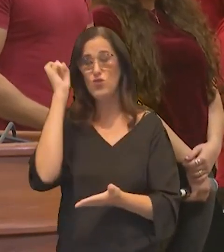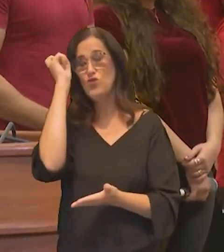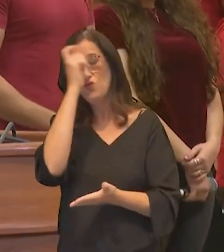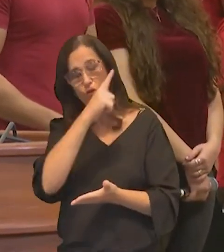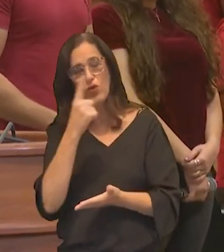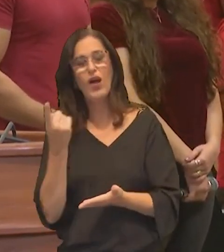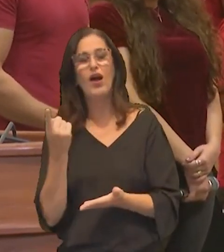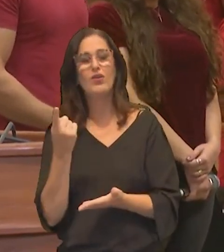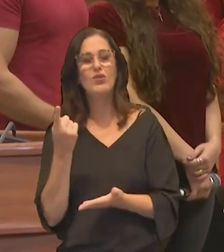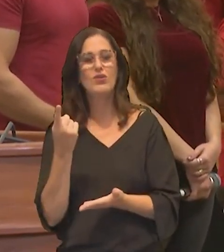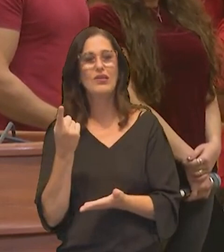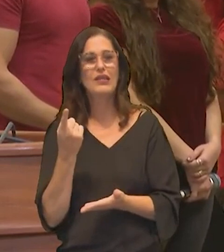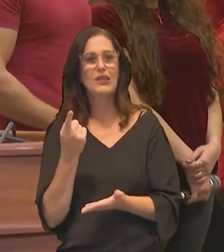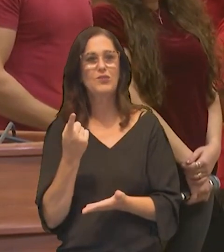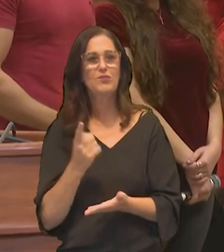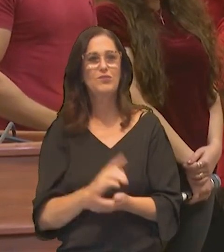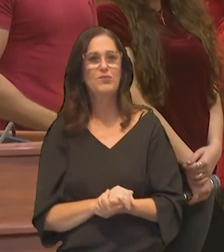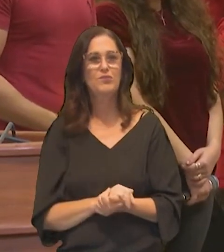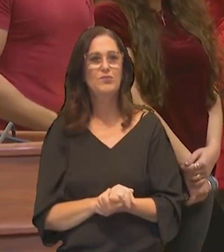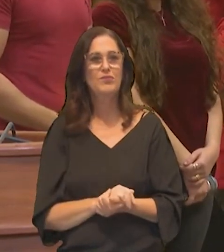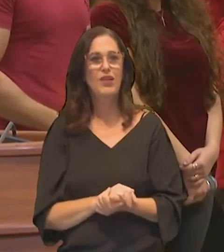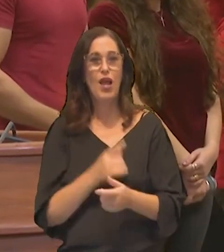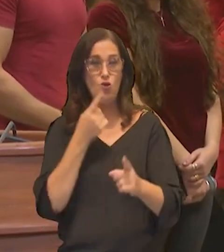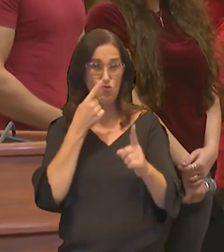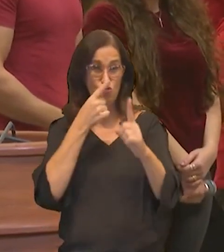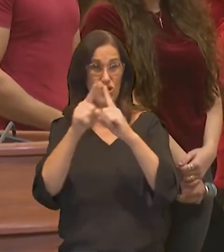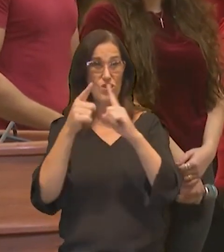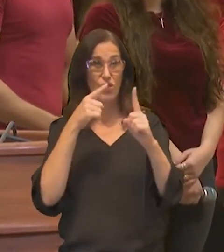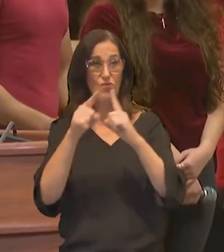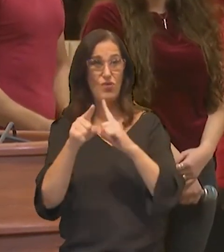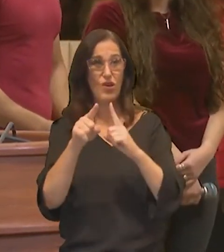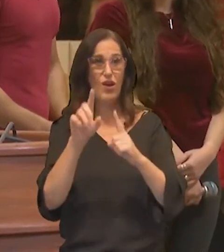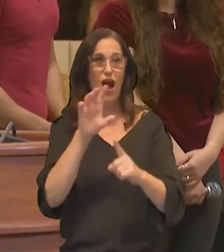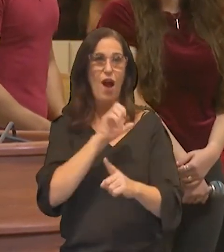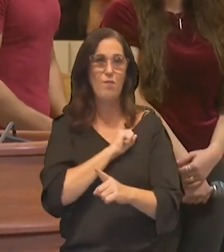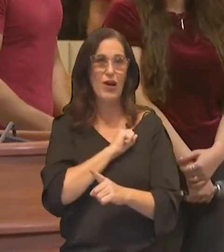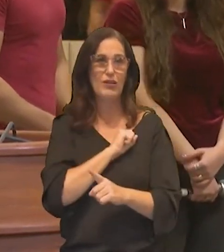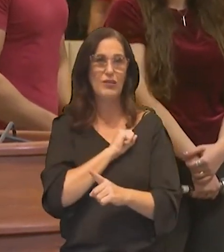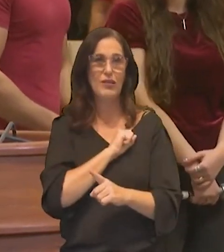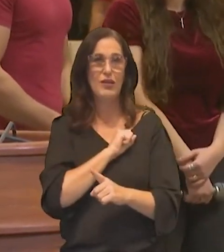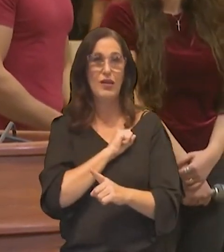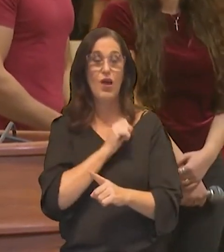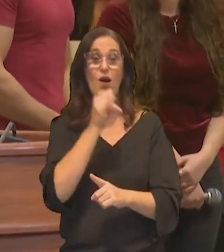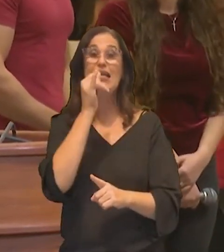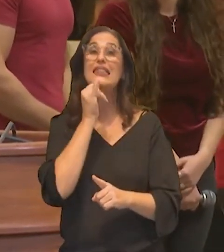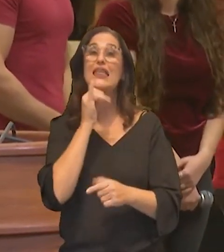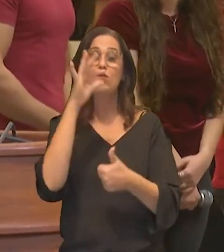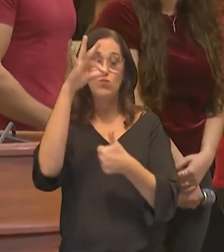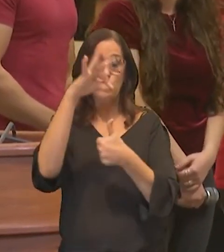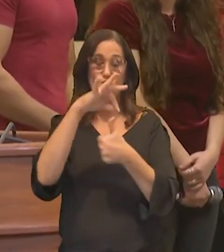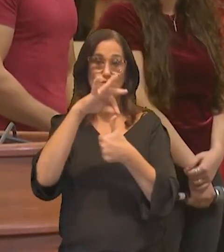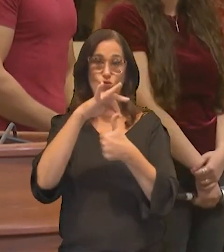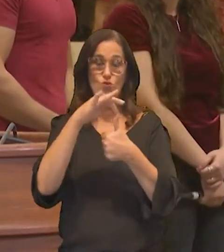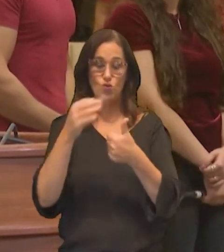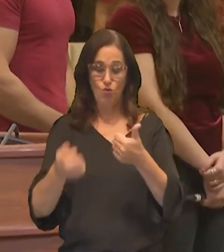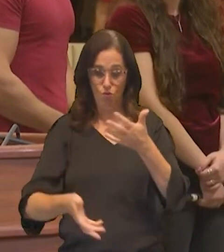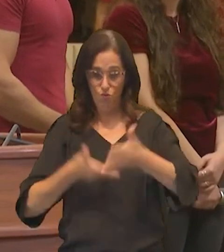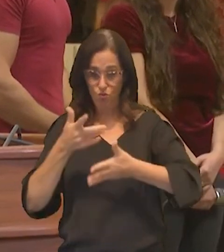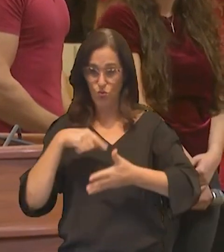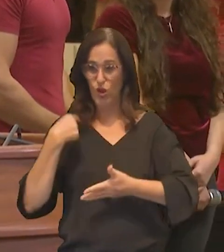dificuldade e o seu desafio de amar. Que o exemplo de Cristo construa em